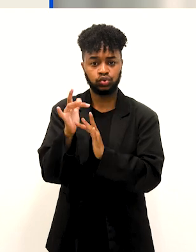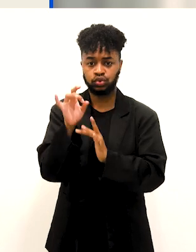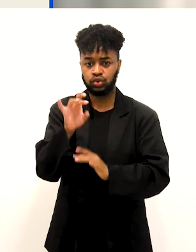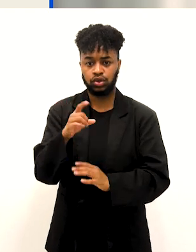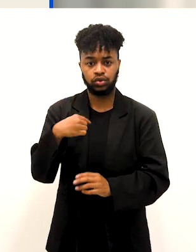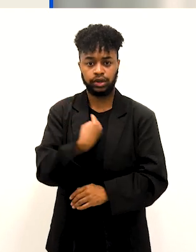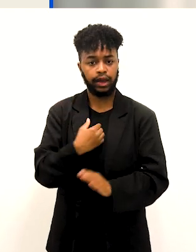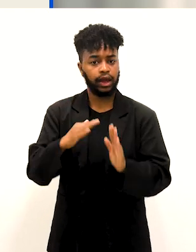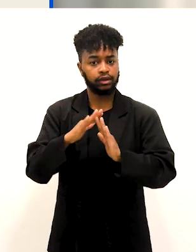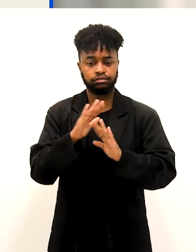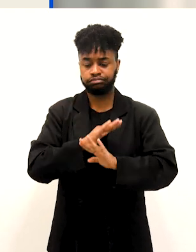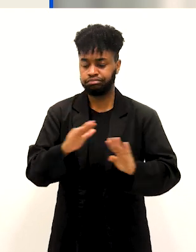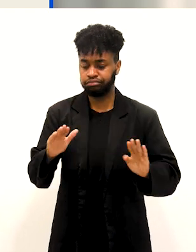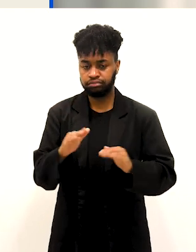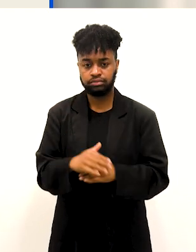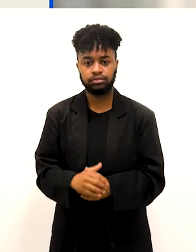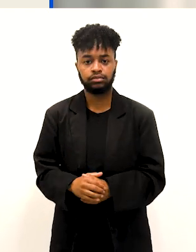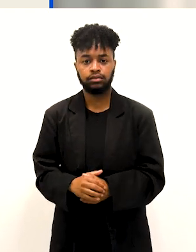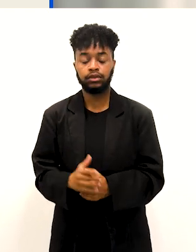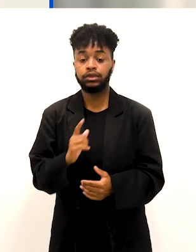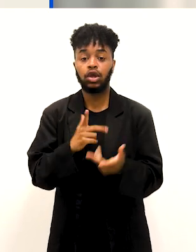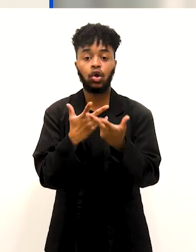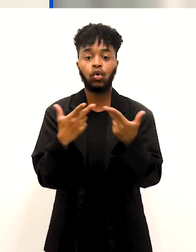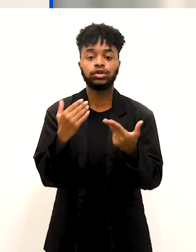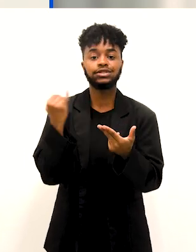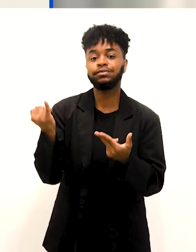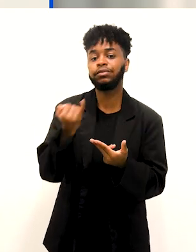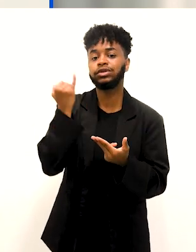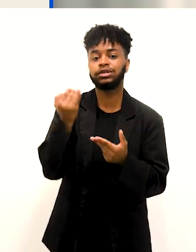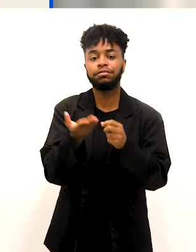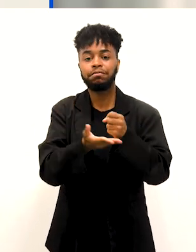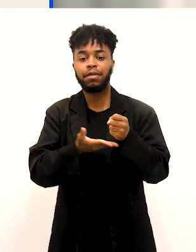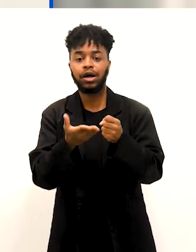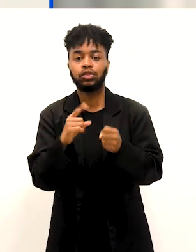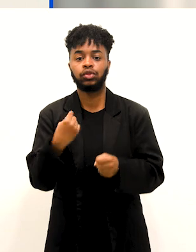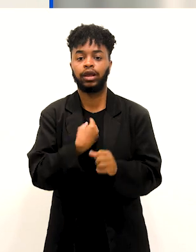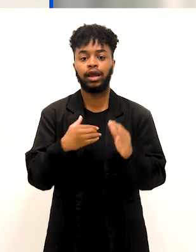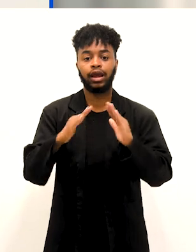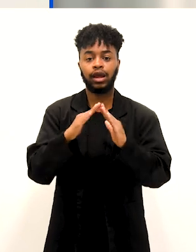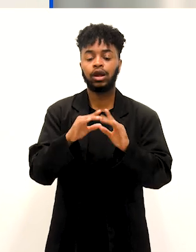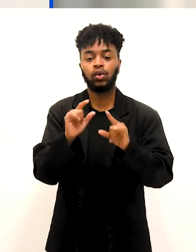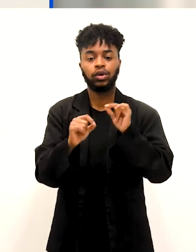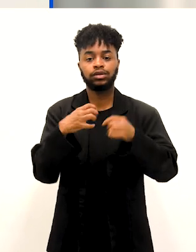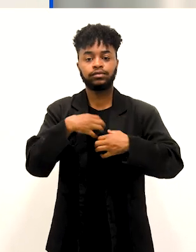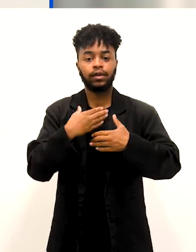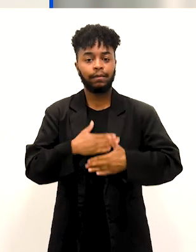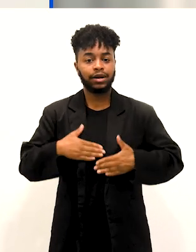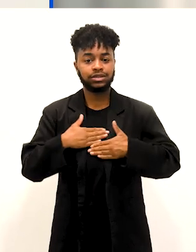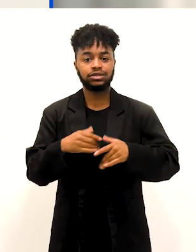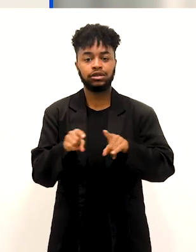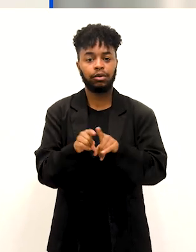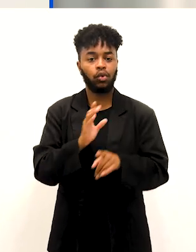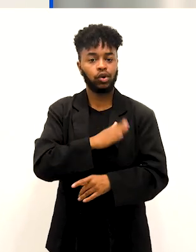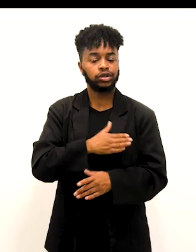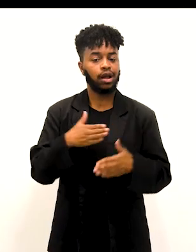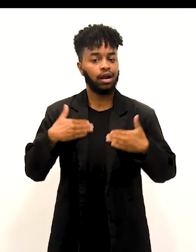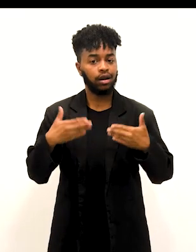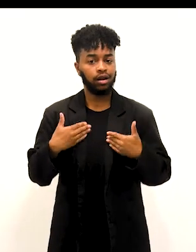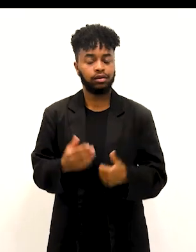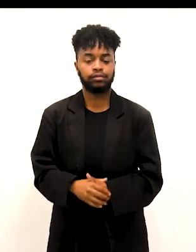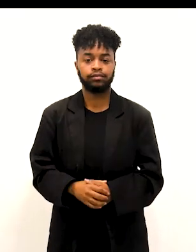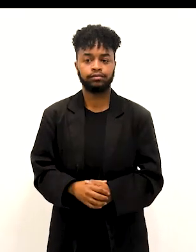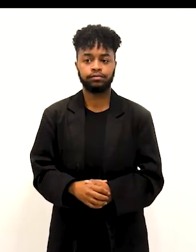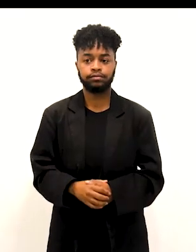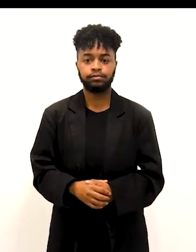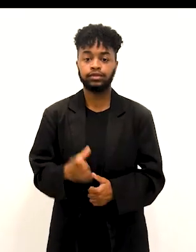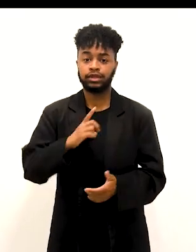na nossa casa. Enfim, a gente tem aquilo que é essencial aos nossos olhos, ao nosso prazer e para alegrar o nosso Que coração. tem Então, significado, né,